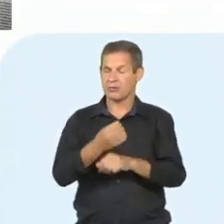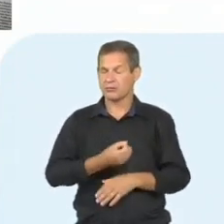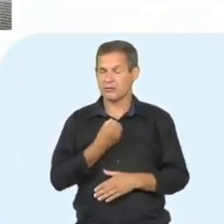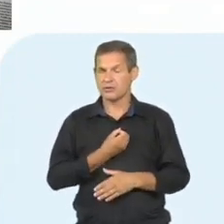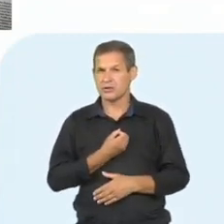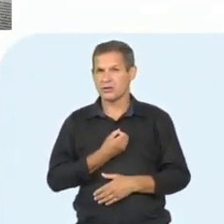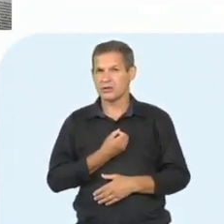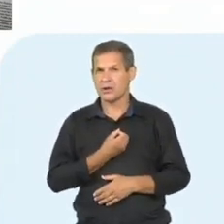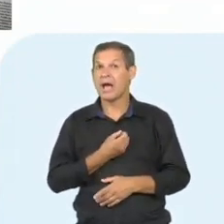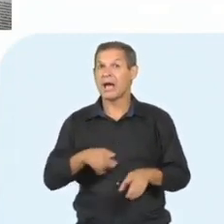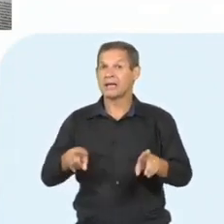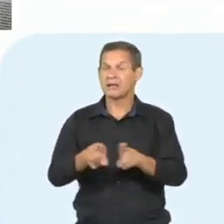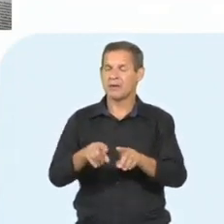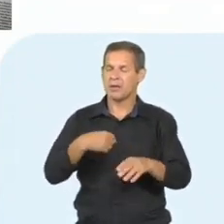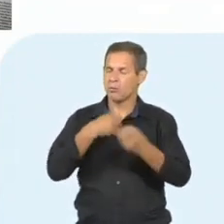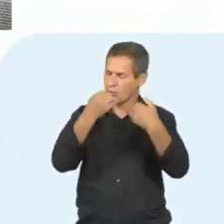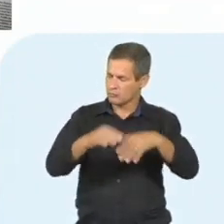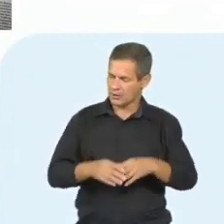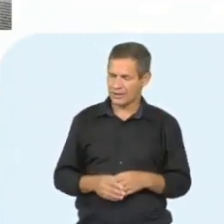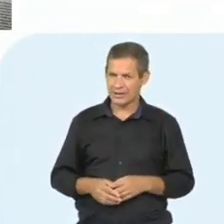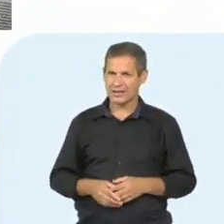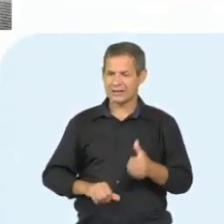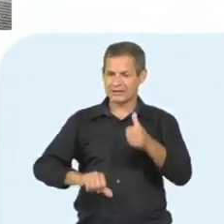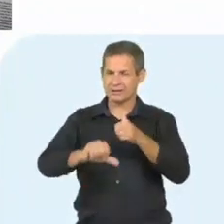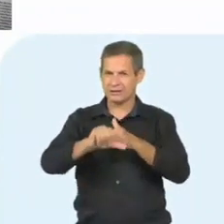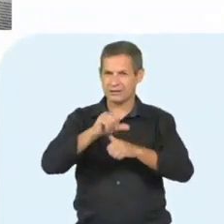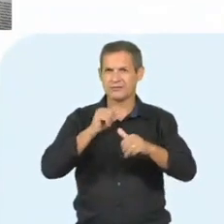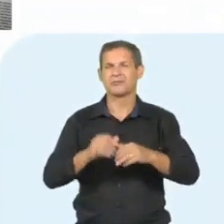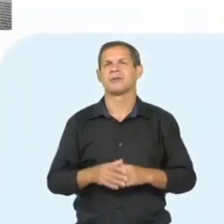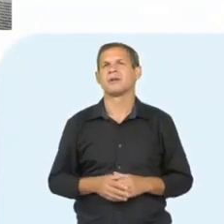atuar? Vou falar sobre a transição